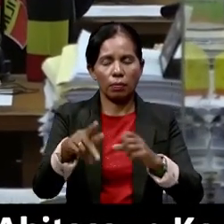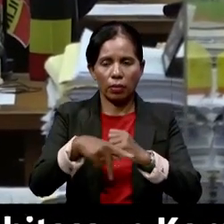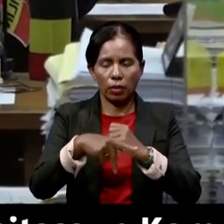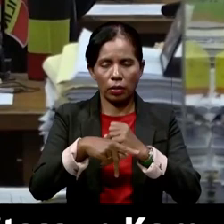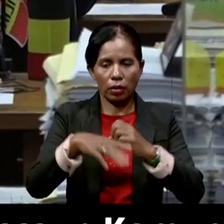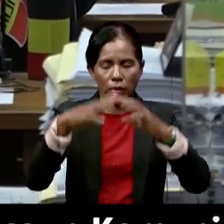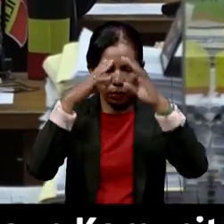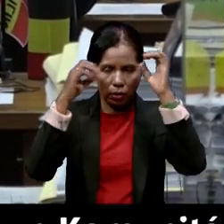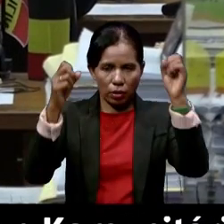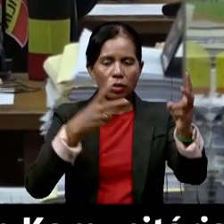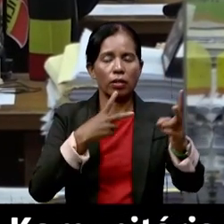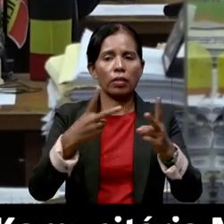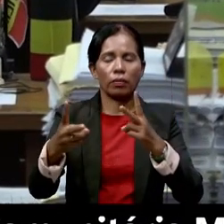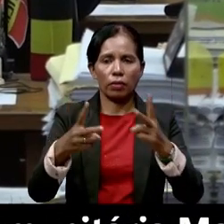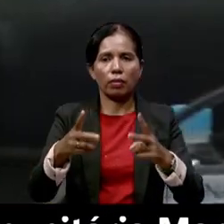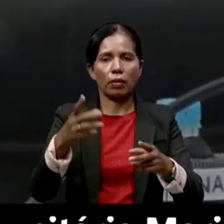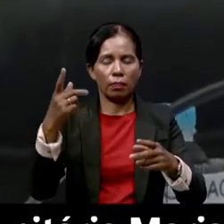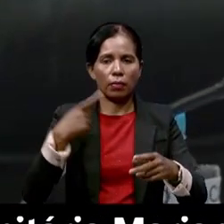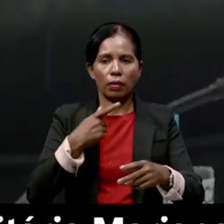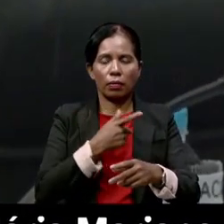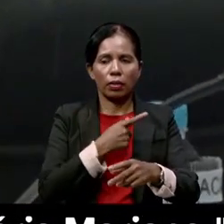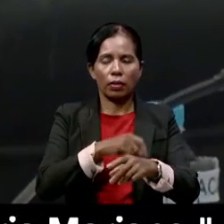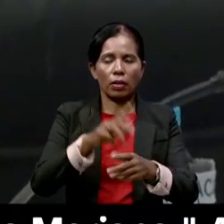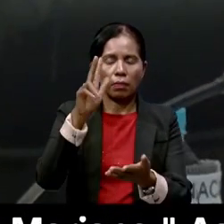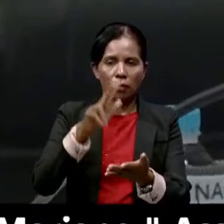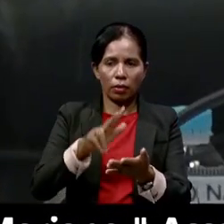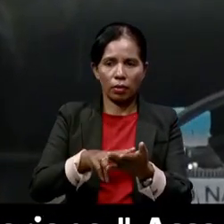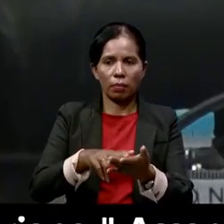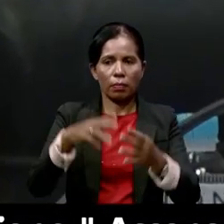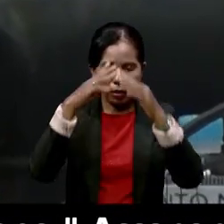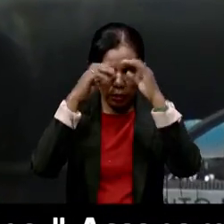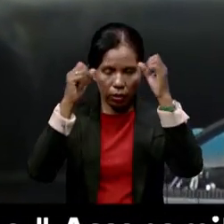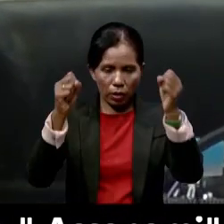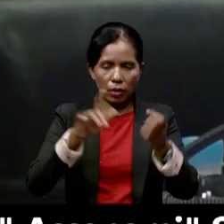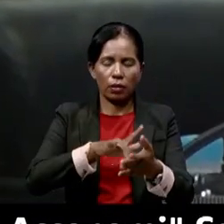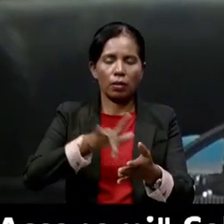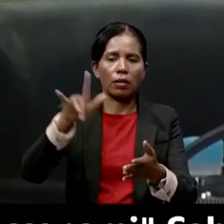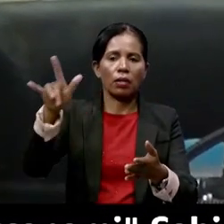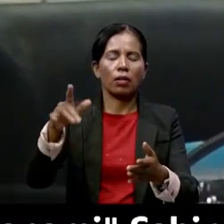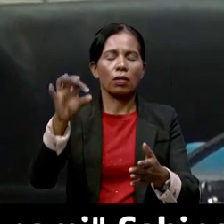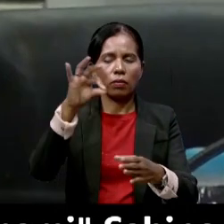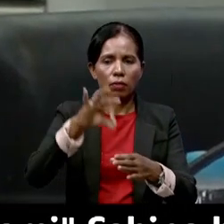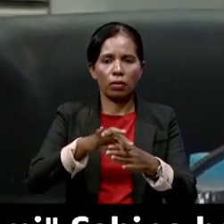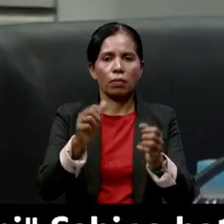presidente da República nia viagem, e Cusmai, Parlamento Nacional aprova ona, presidente nia viagem, ba Moçambique no Angola, o voto